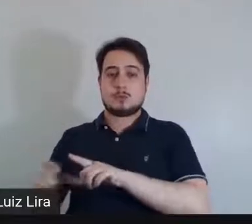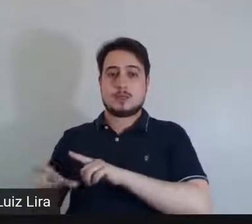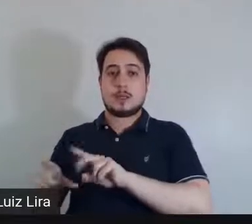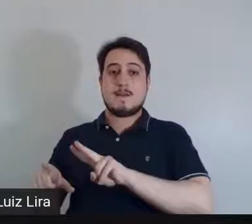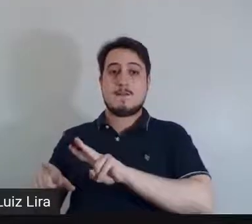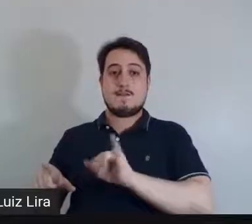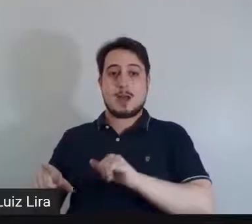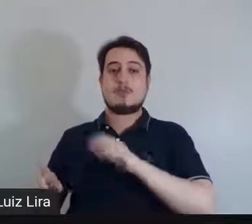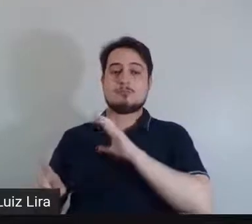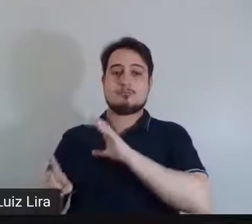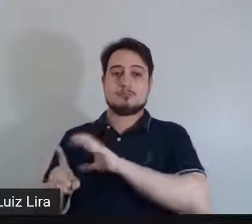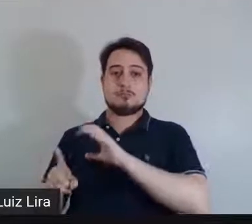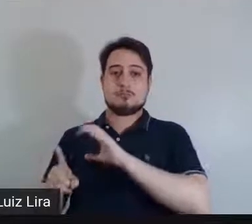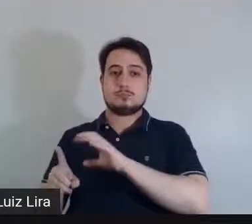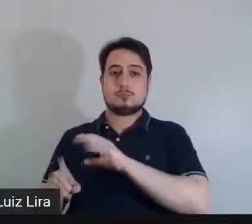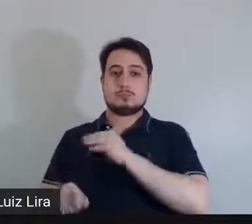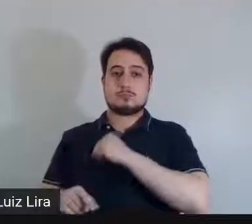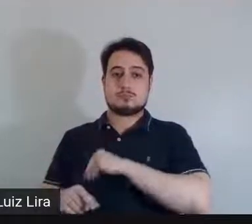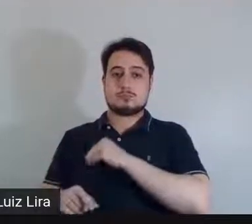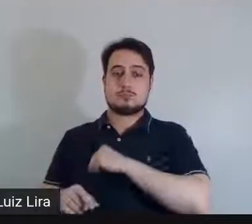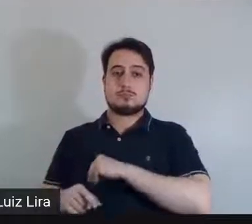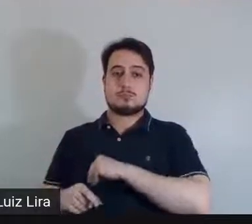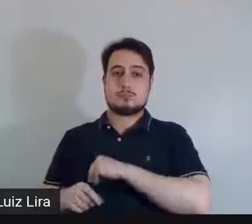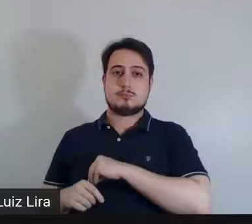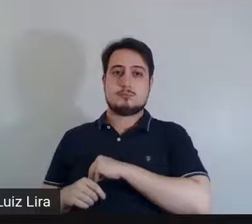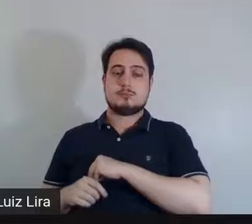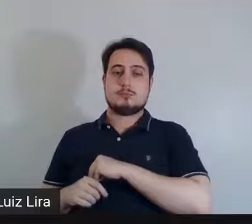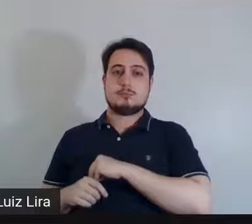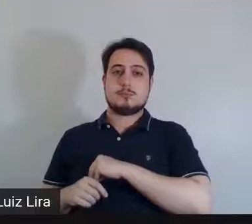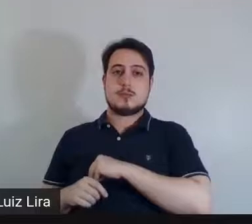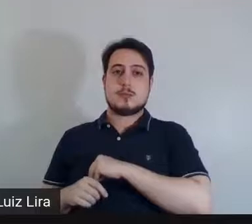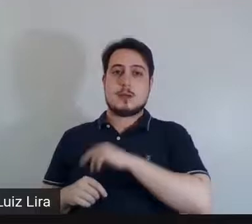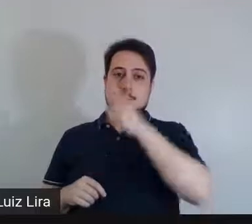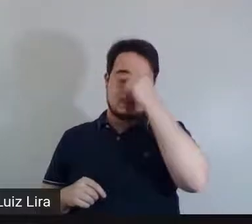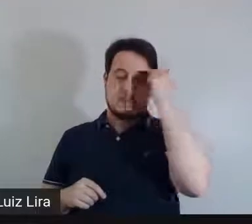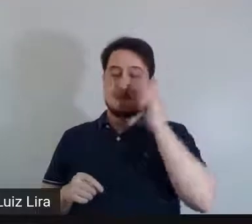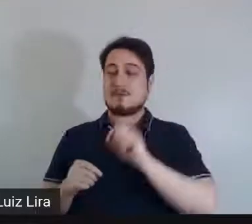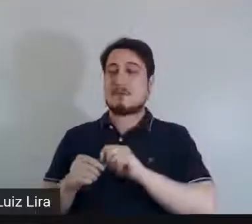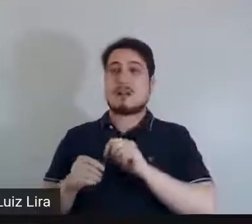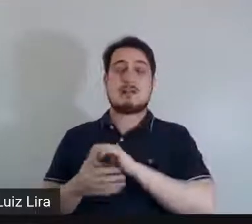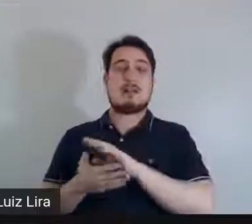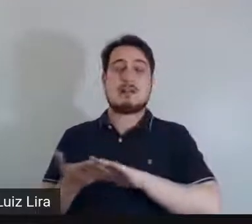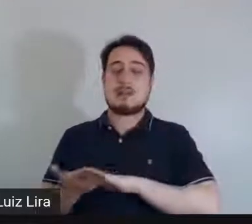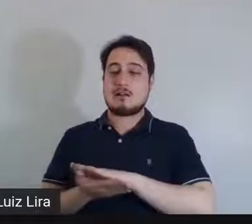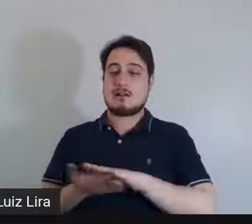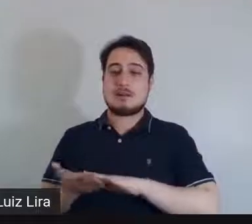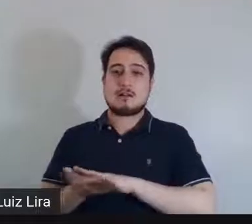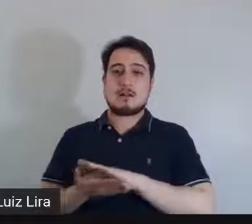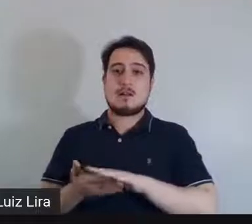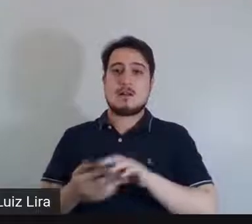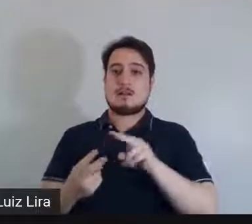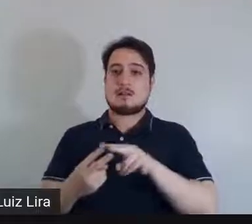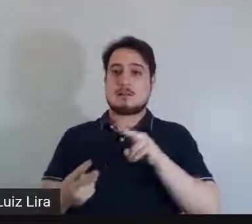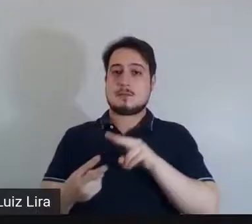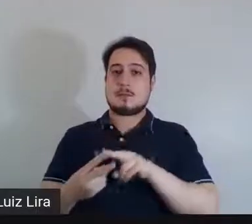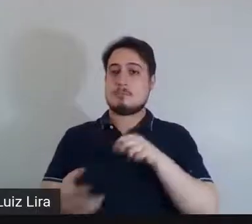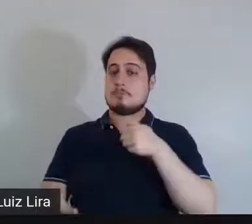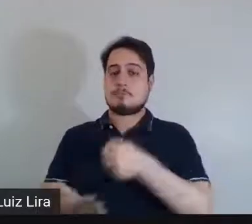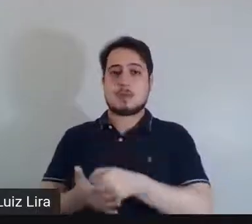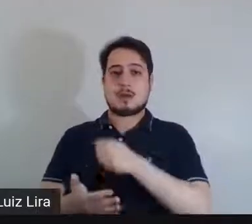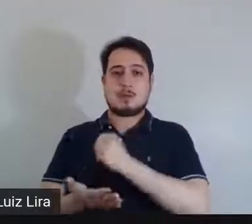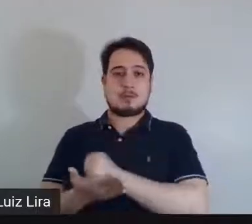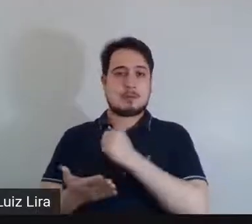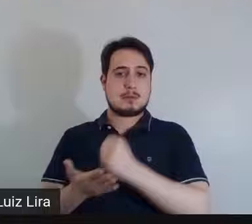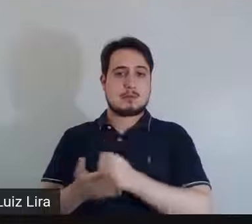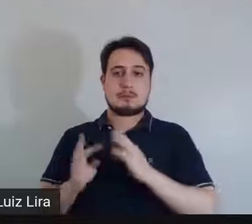impactar no adicional de periculosidade. Aí o gestor não faz nada disso. Faz o trabalho remoto e mantém um contrato integral. Eu